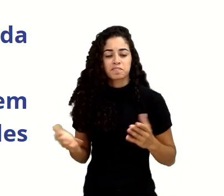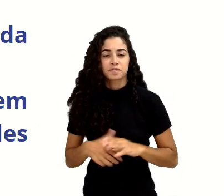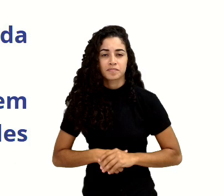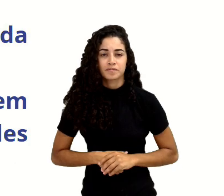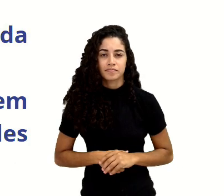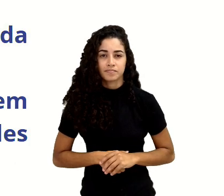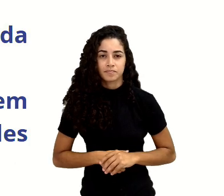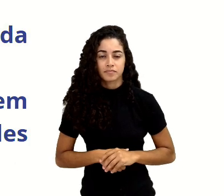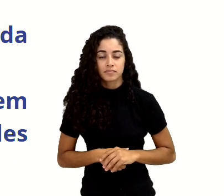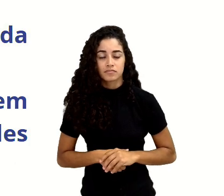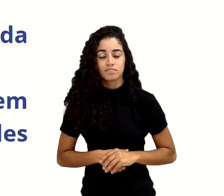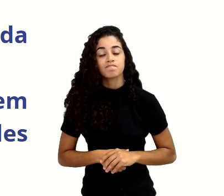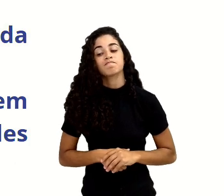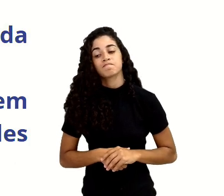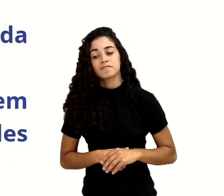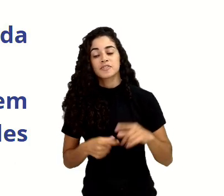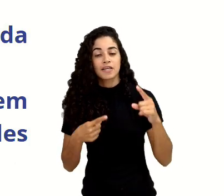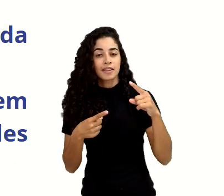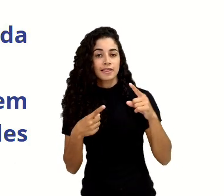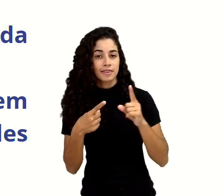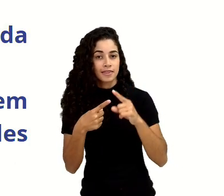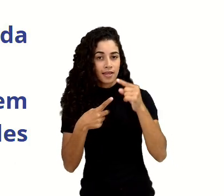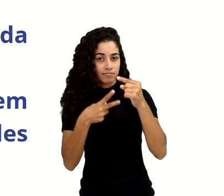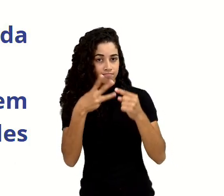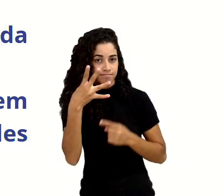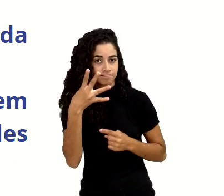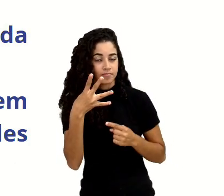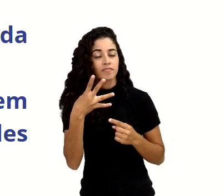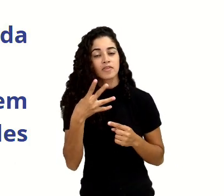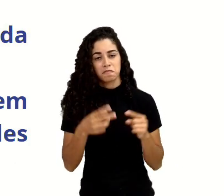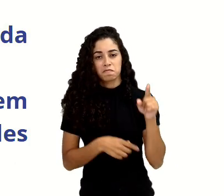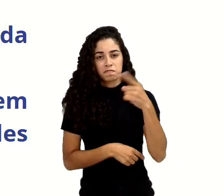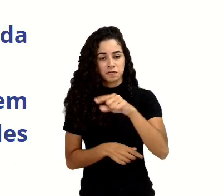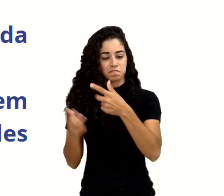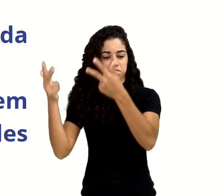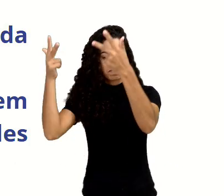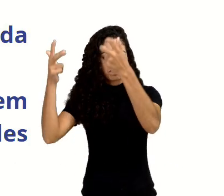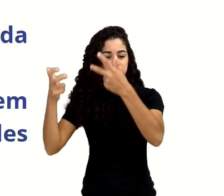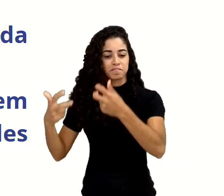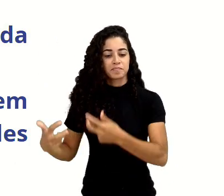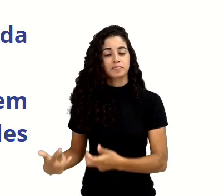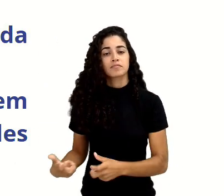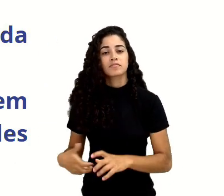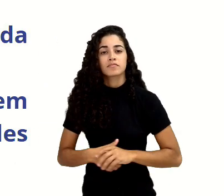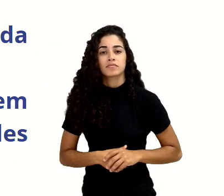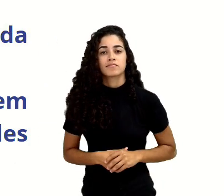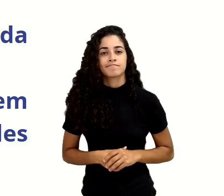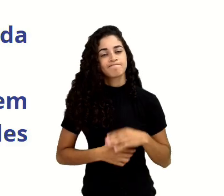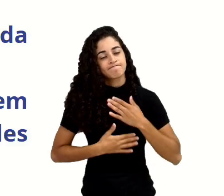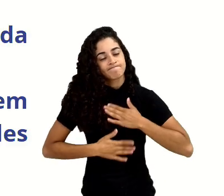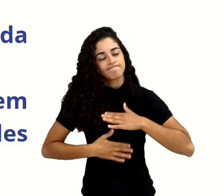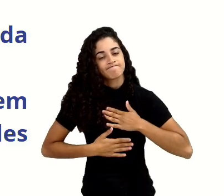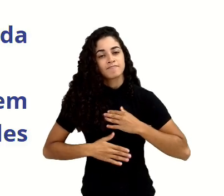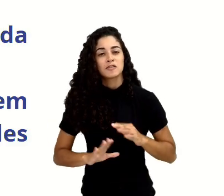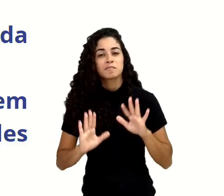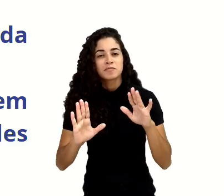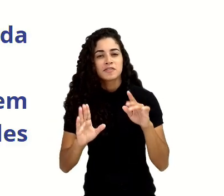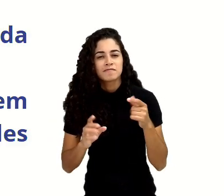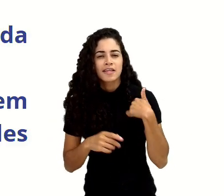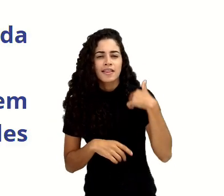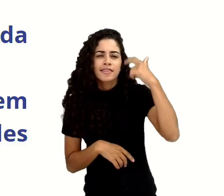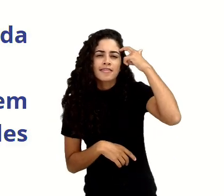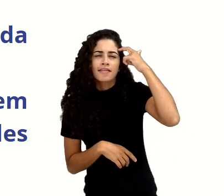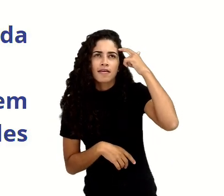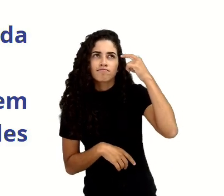europeias. Então, aqui nós temos as alternativas, que vocês podem observar aí com mais calma, mas vamos tentar lembrar